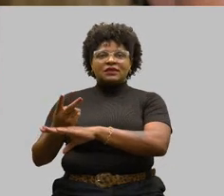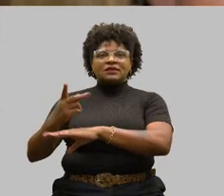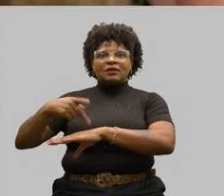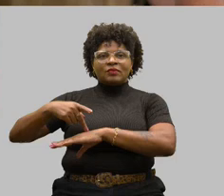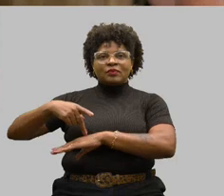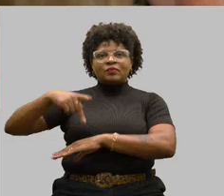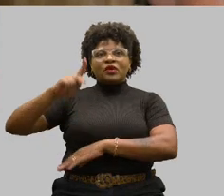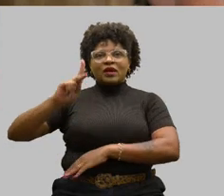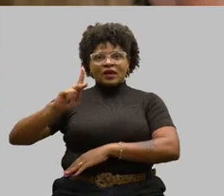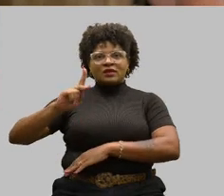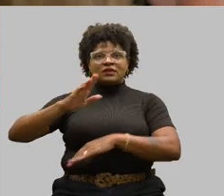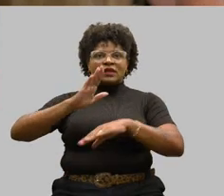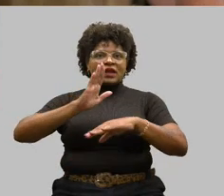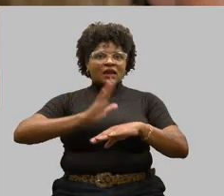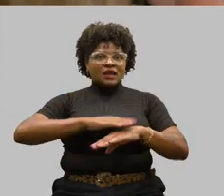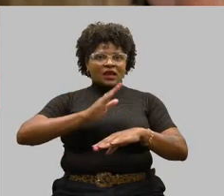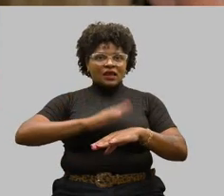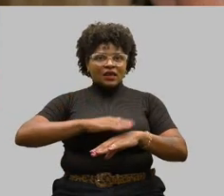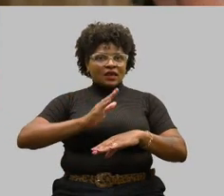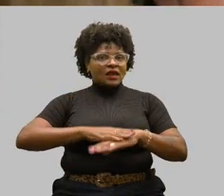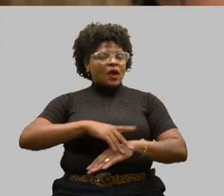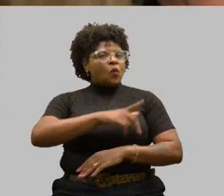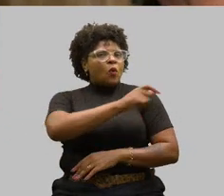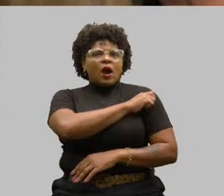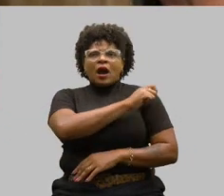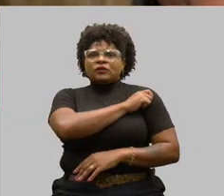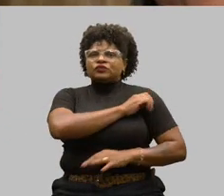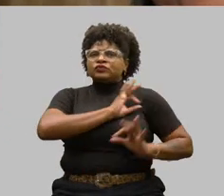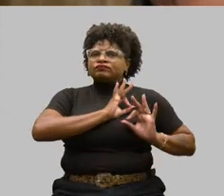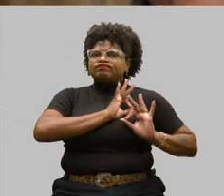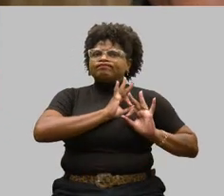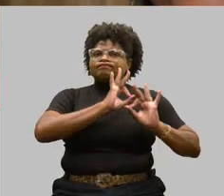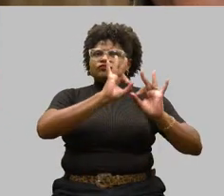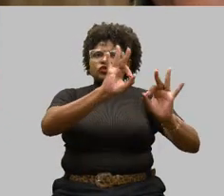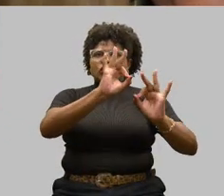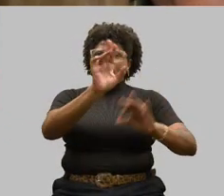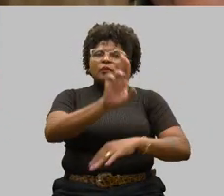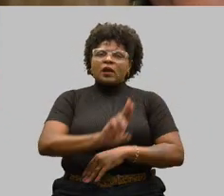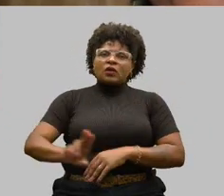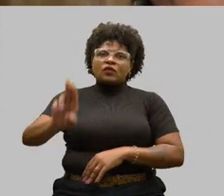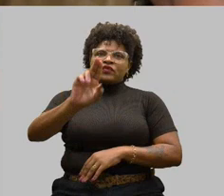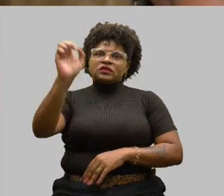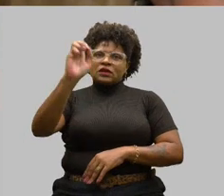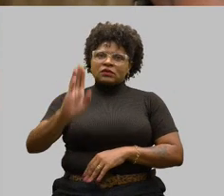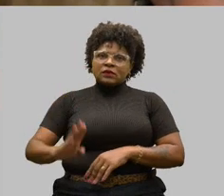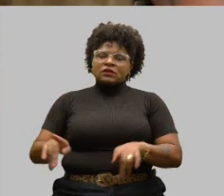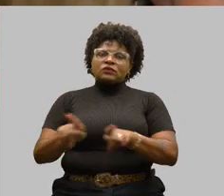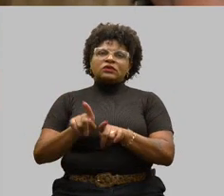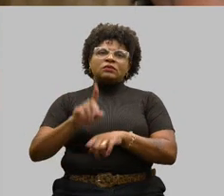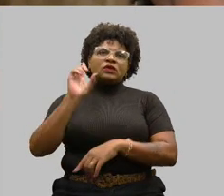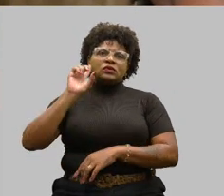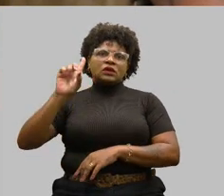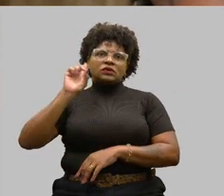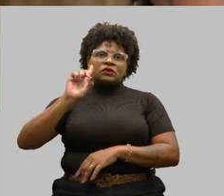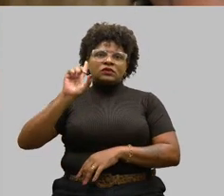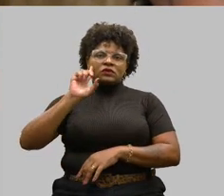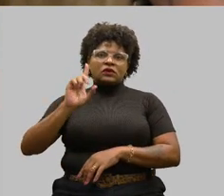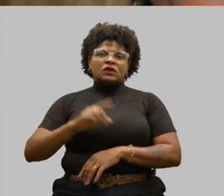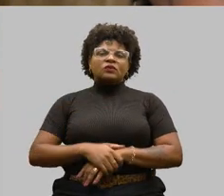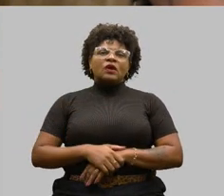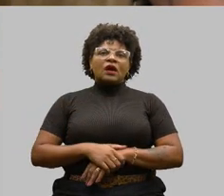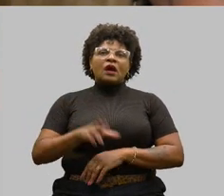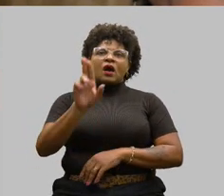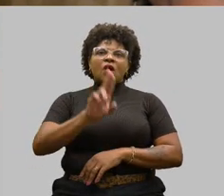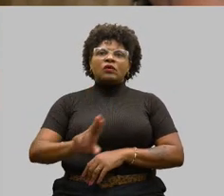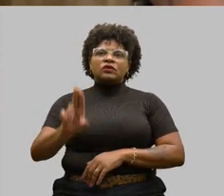classificada como uma aluna de excelência Pelas universidades do Brasil e dos Estados Unidos a universidade pela qual